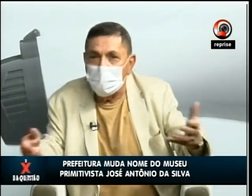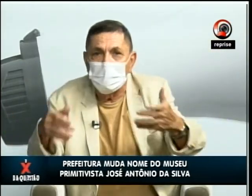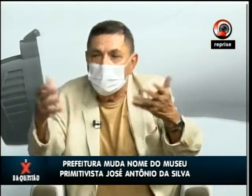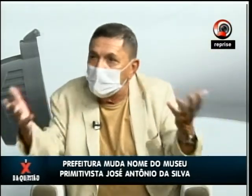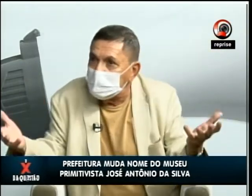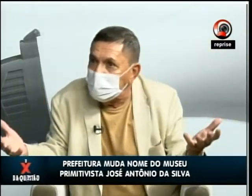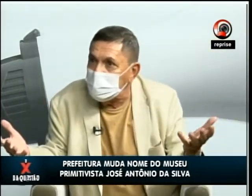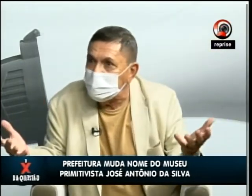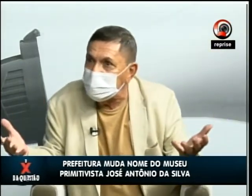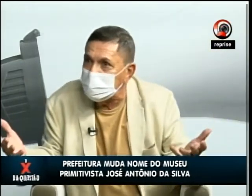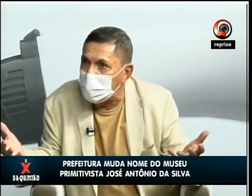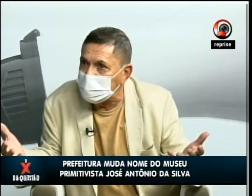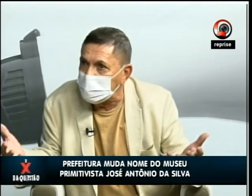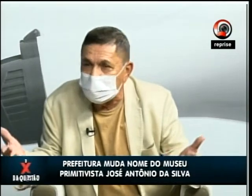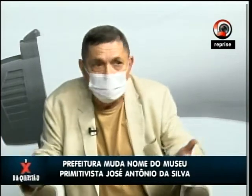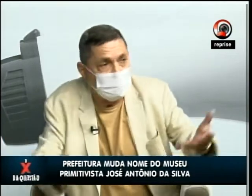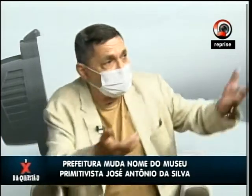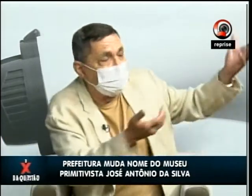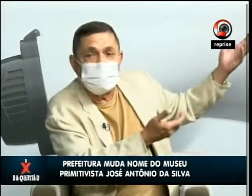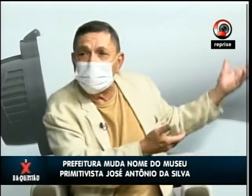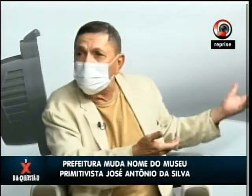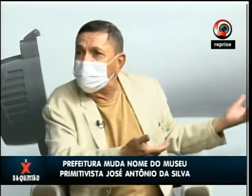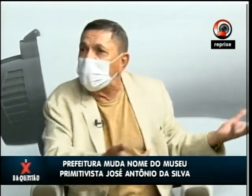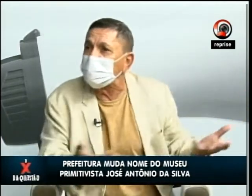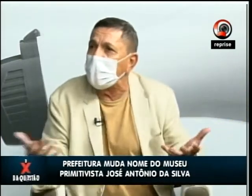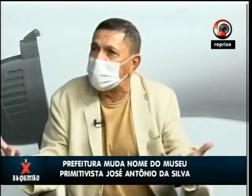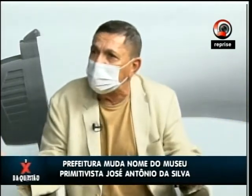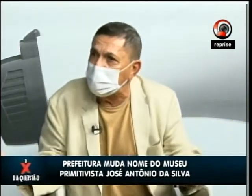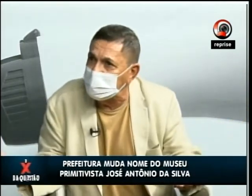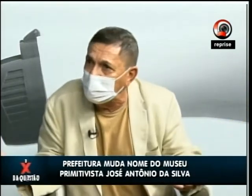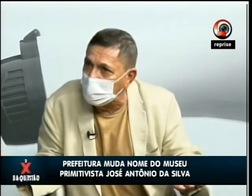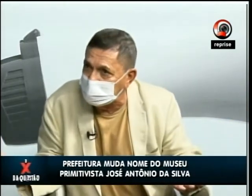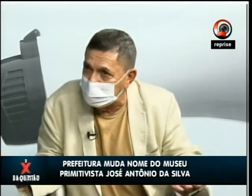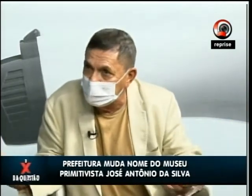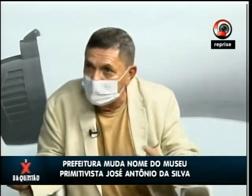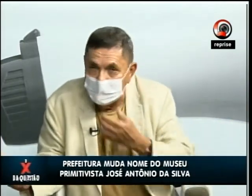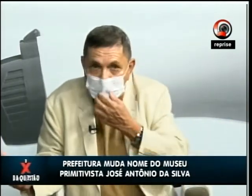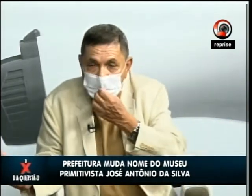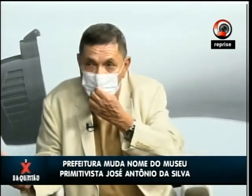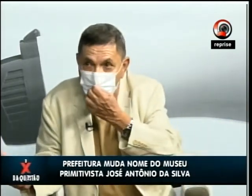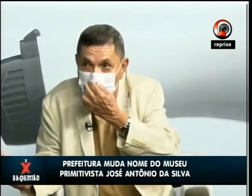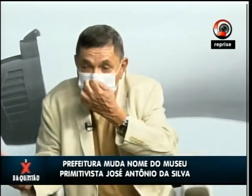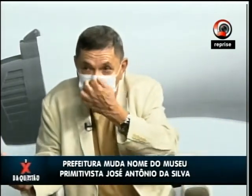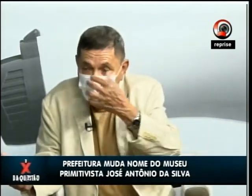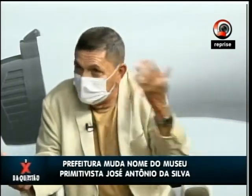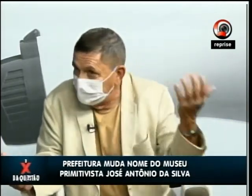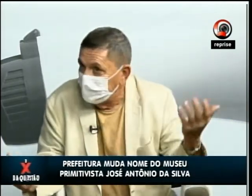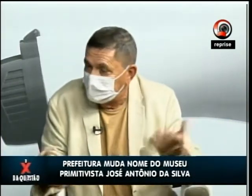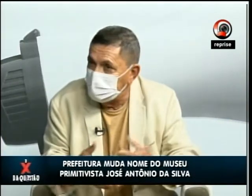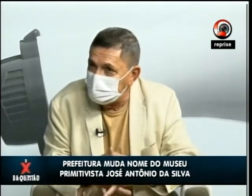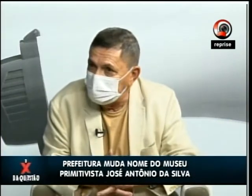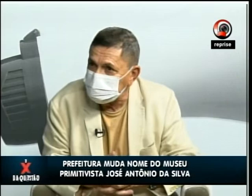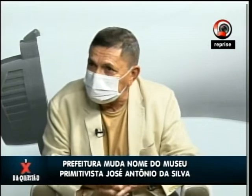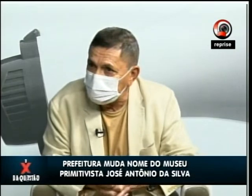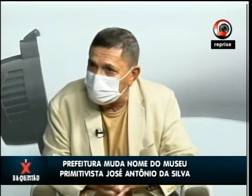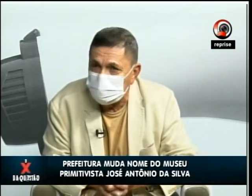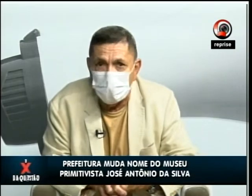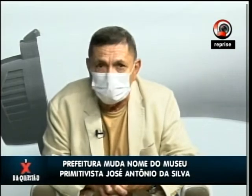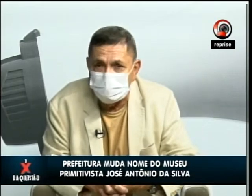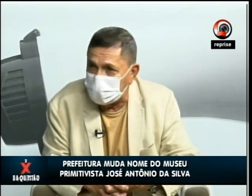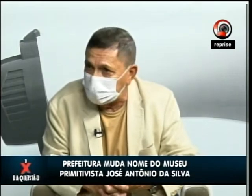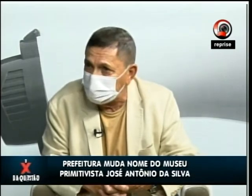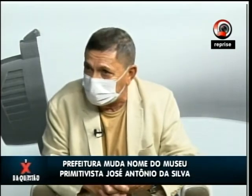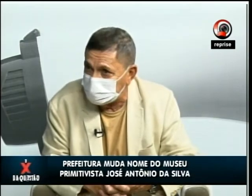né tem os principais museus nós temos aqui uma Via Sacra maravilhosa né no na Igreja